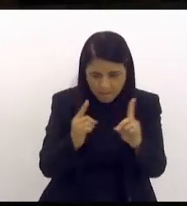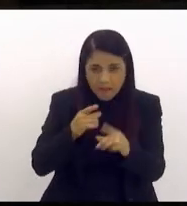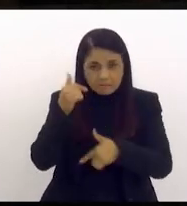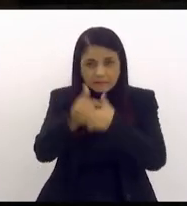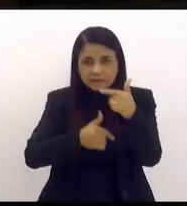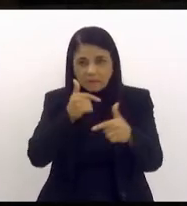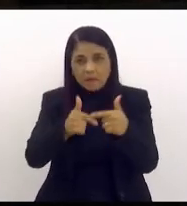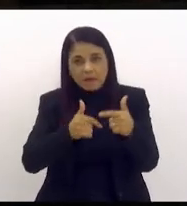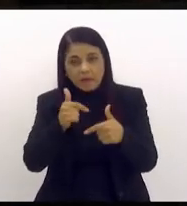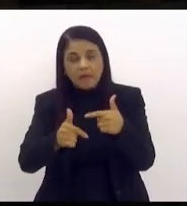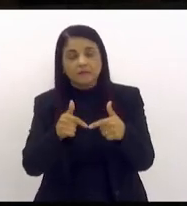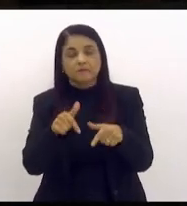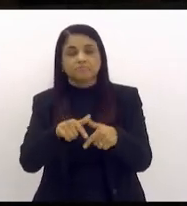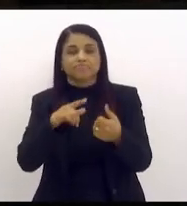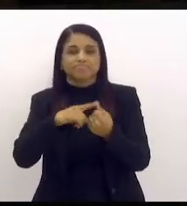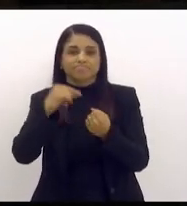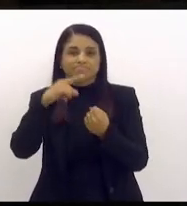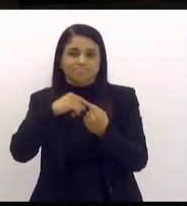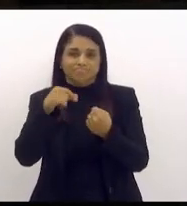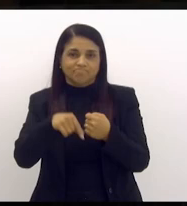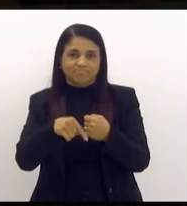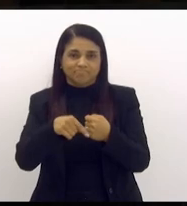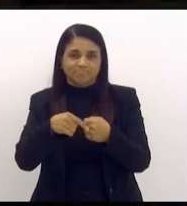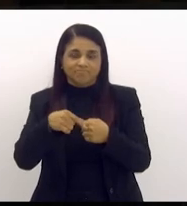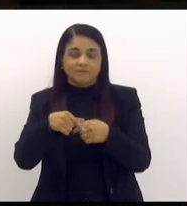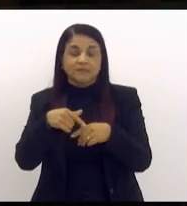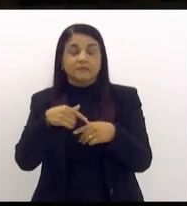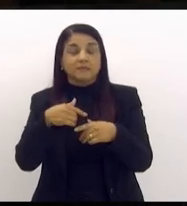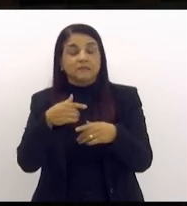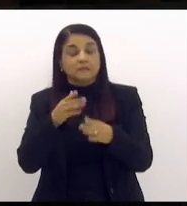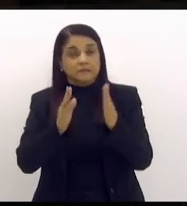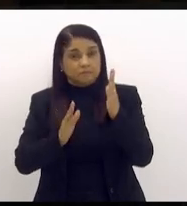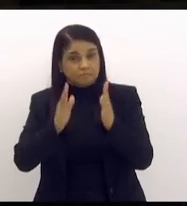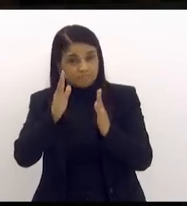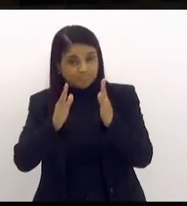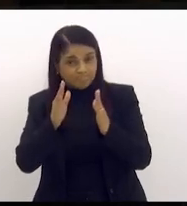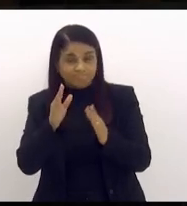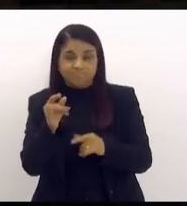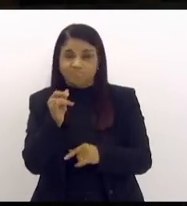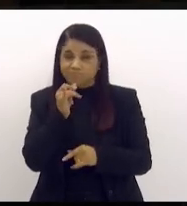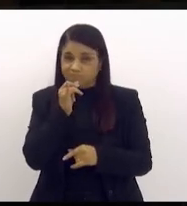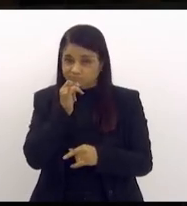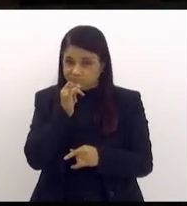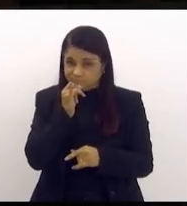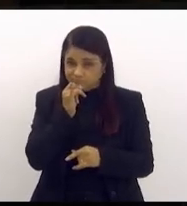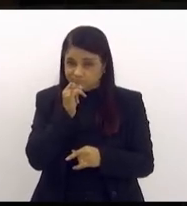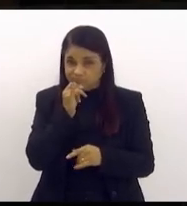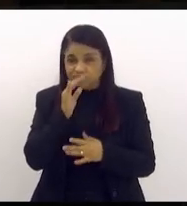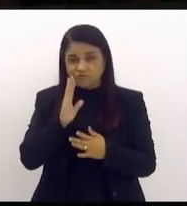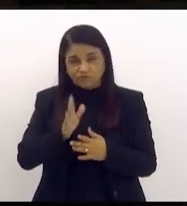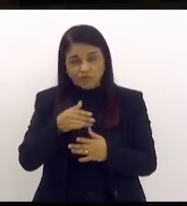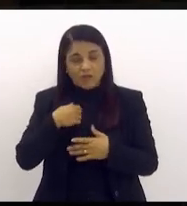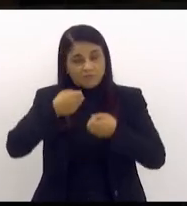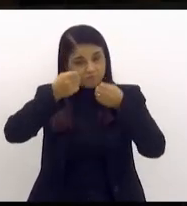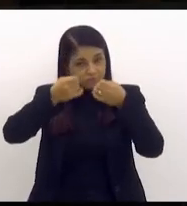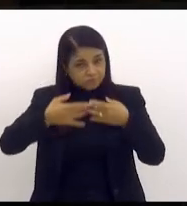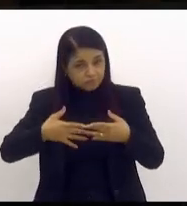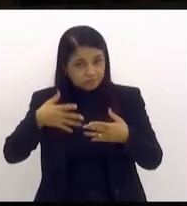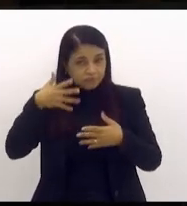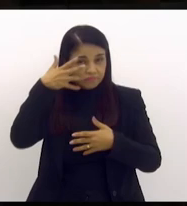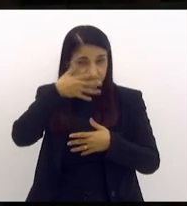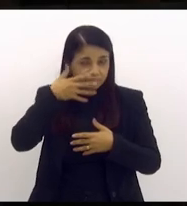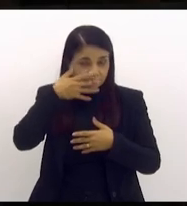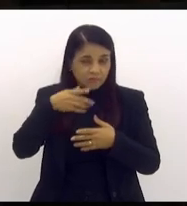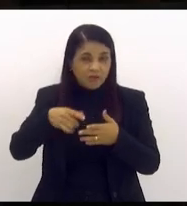nesse empreendimento e depois nós passamos por aquele momento muito triste né que que já foi falado por várias pessoas aqui que não precisa